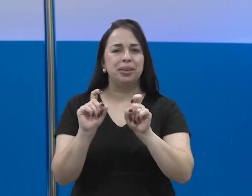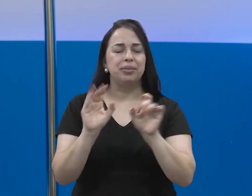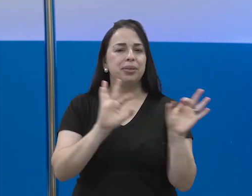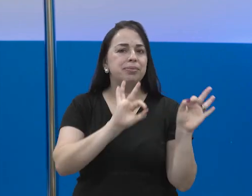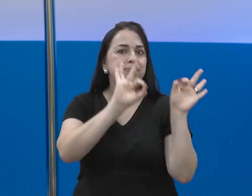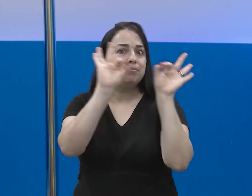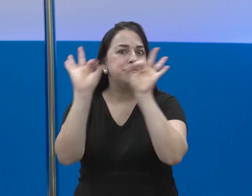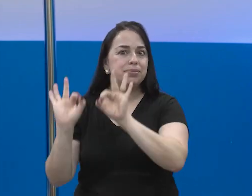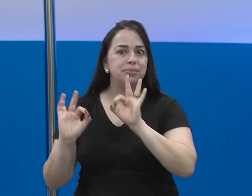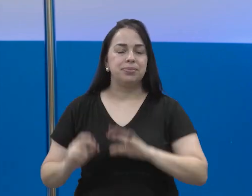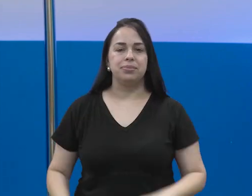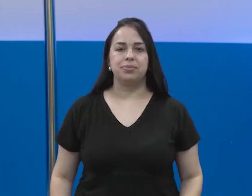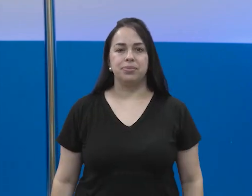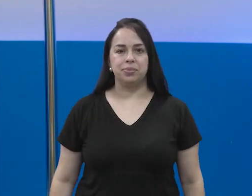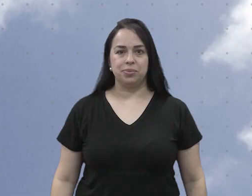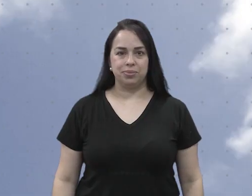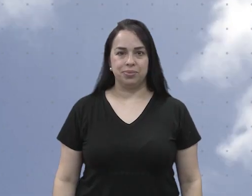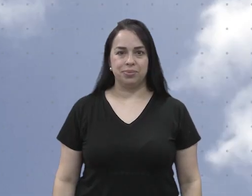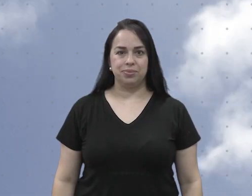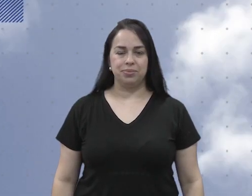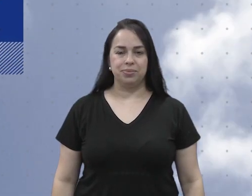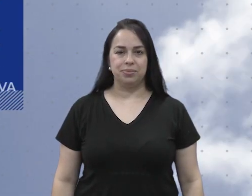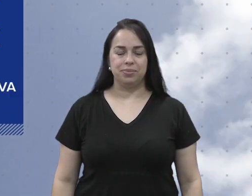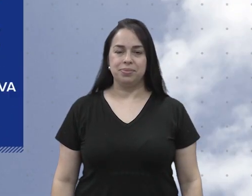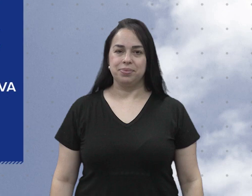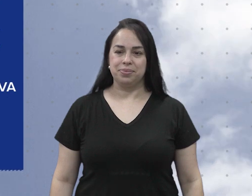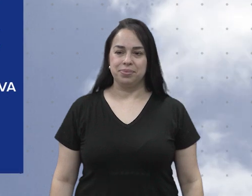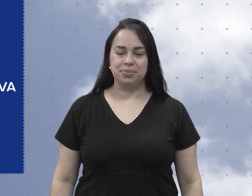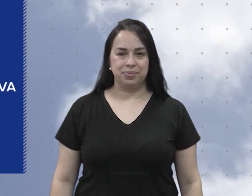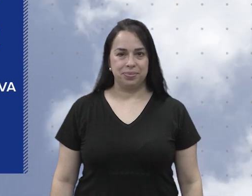amanhã, quarta-feira. Vamos de previsão do tempo.